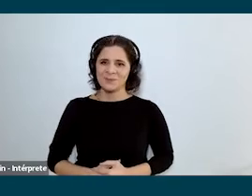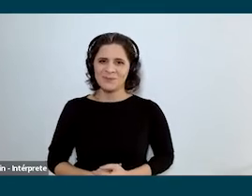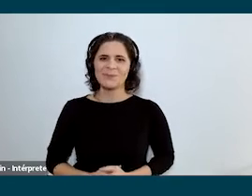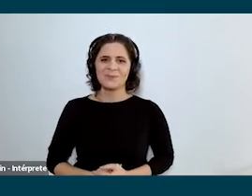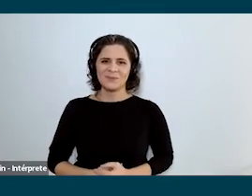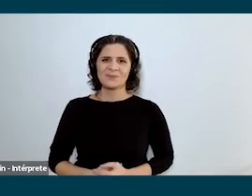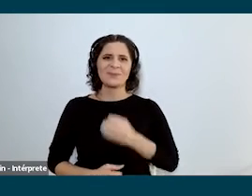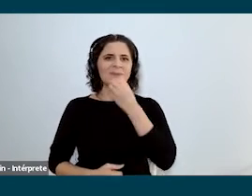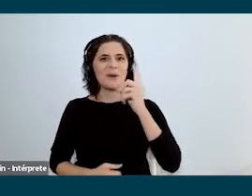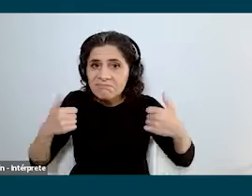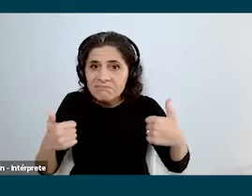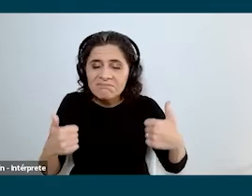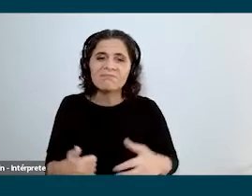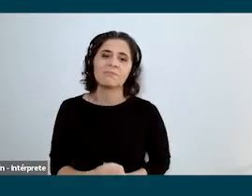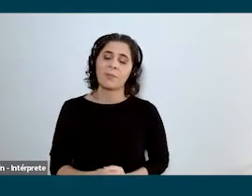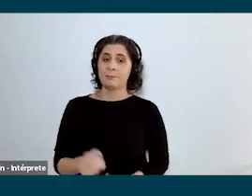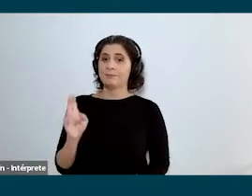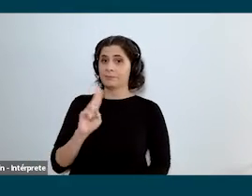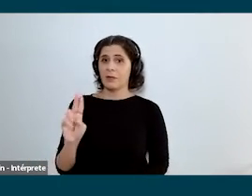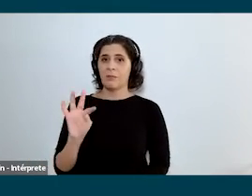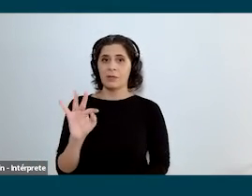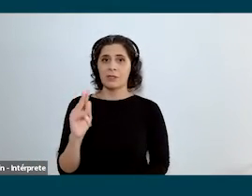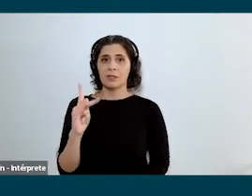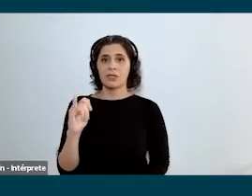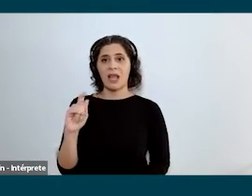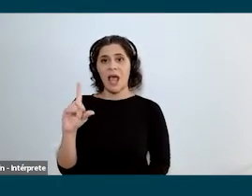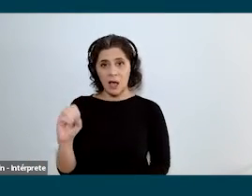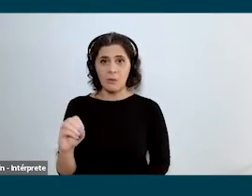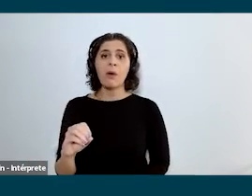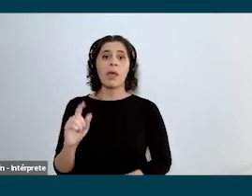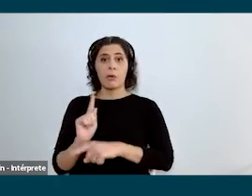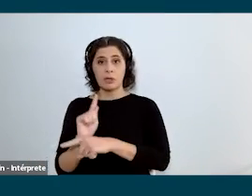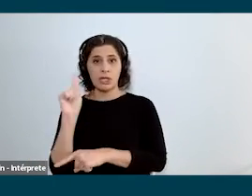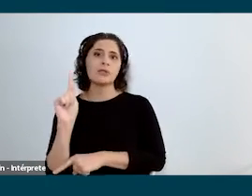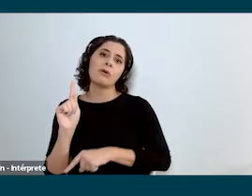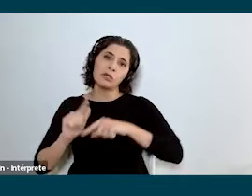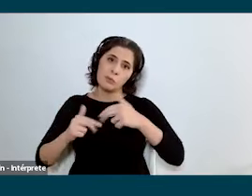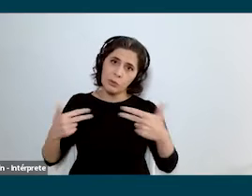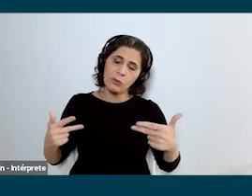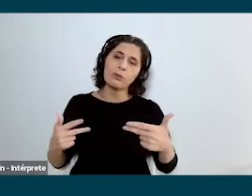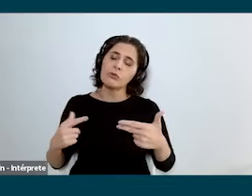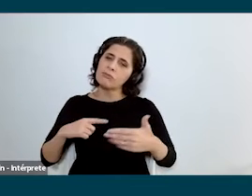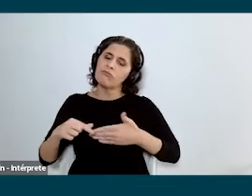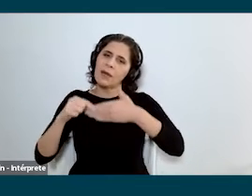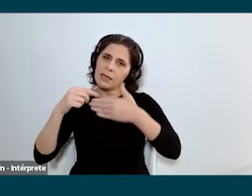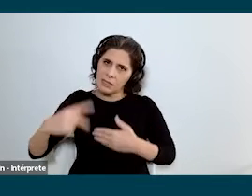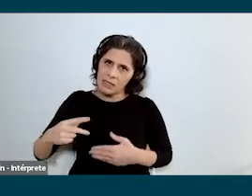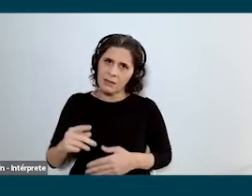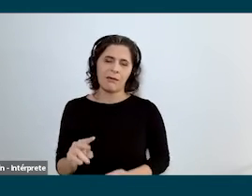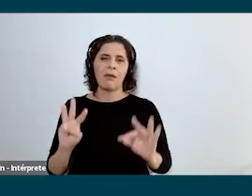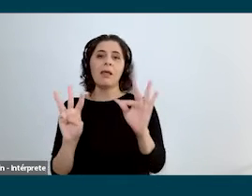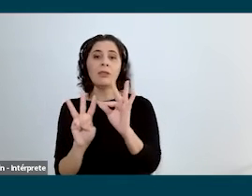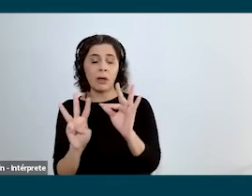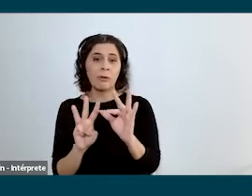tudo seu. Imagino que está tudo certo aí. Eu sou o Thiago, como a Nay falou, sou uma pessoa gestora de produto lead aqui na